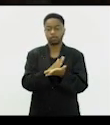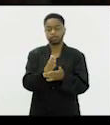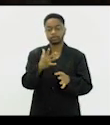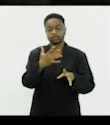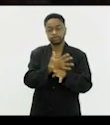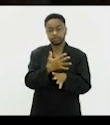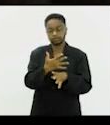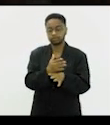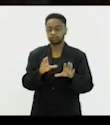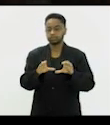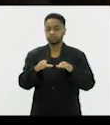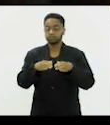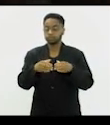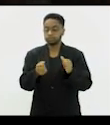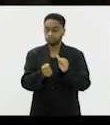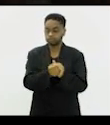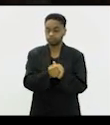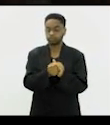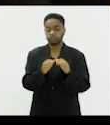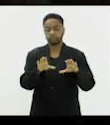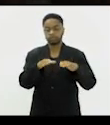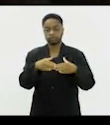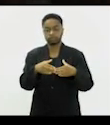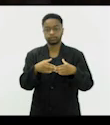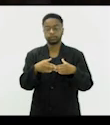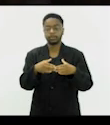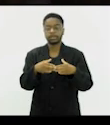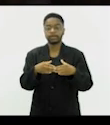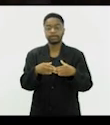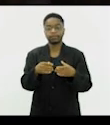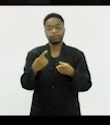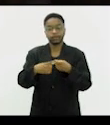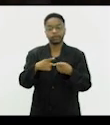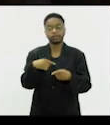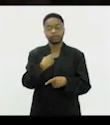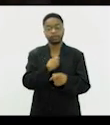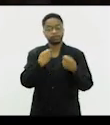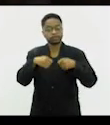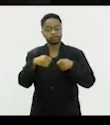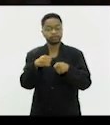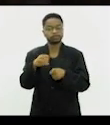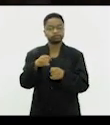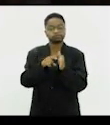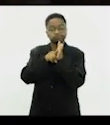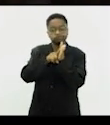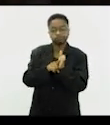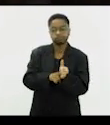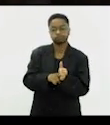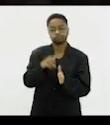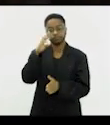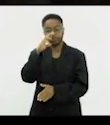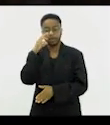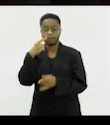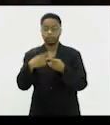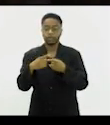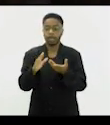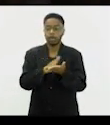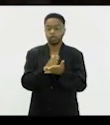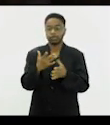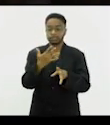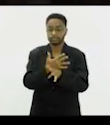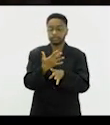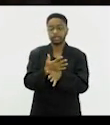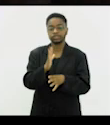que possamos intensificar a fiscalização, pois alguns municípios do estado do Rio de Janeiro têm 10, 15, 20